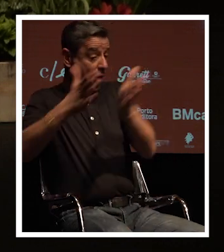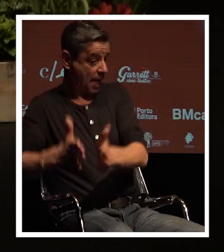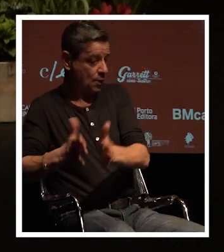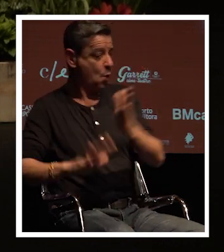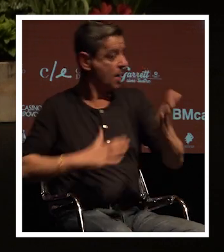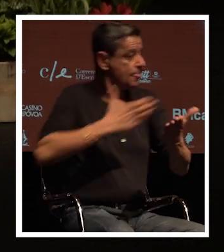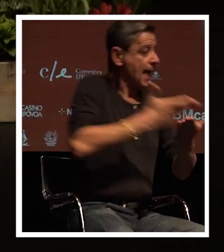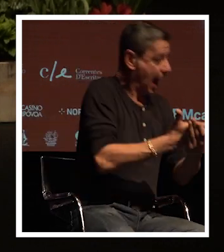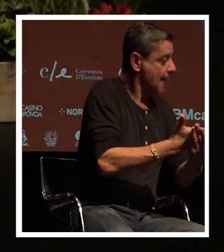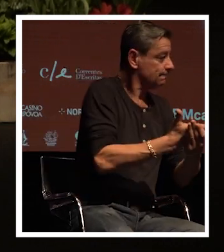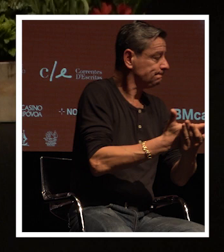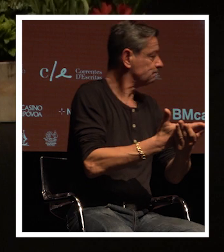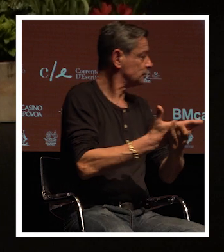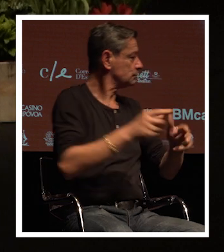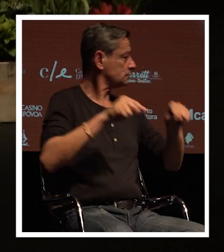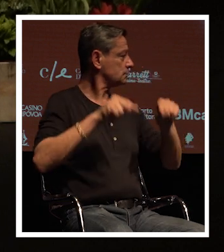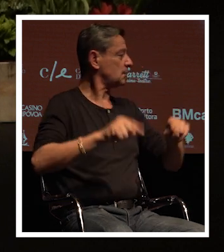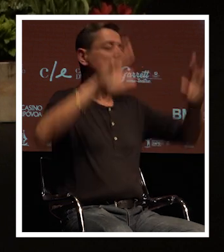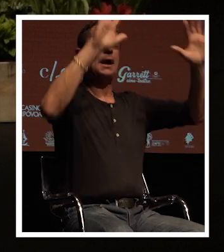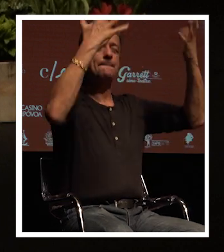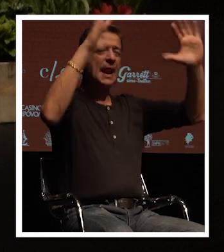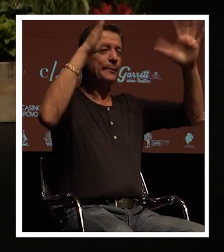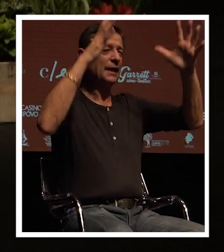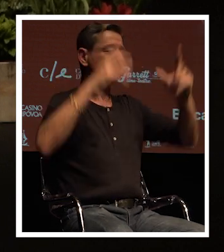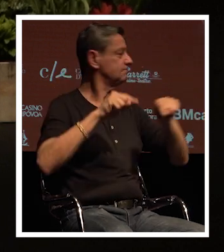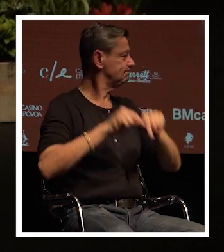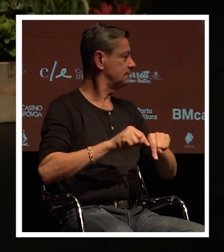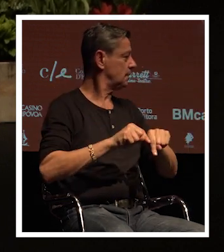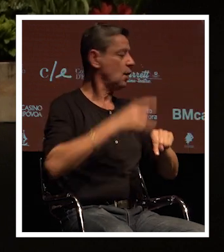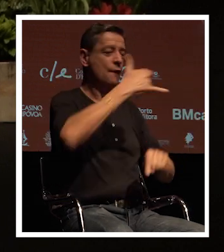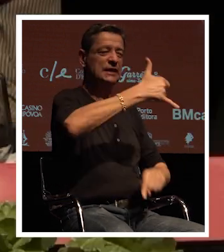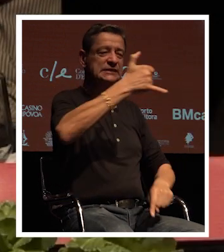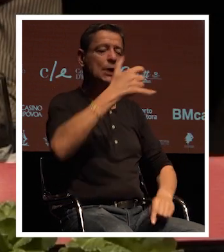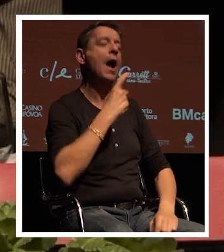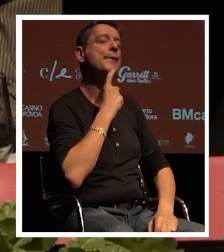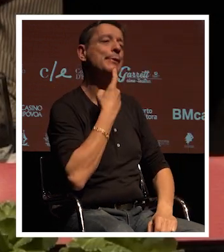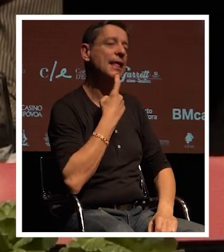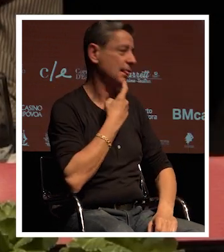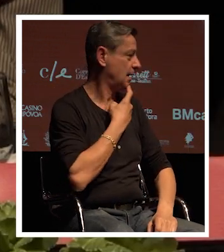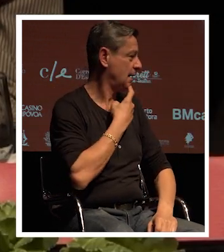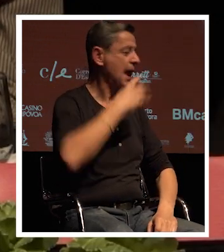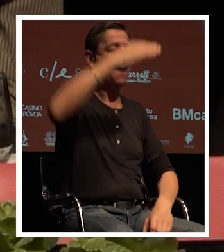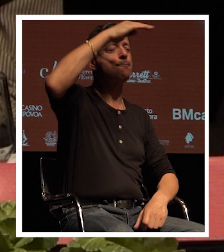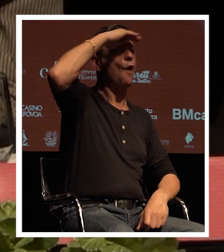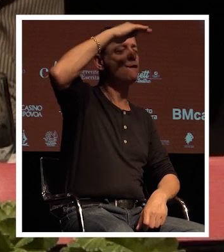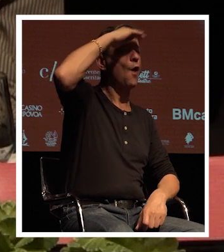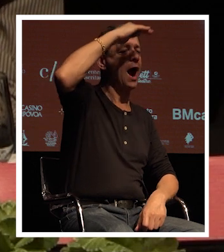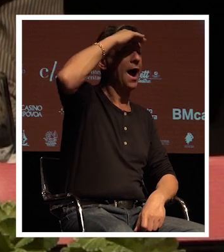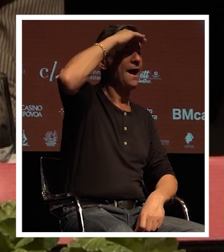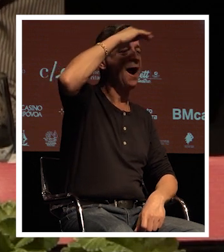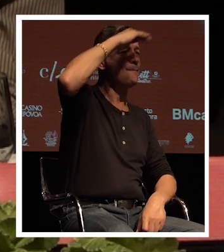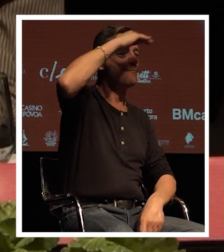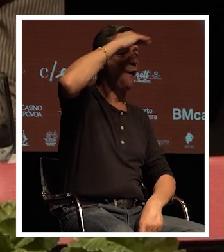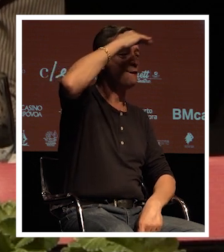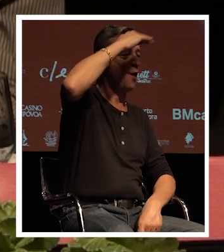dar de facto este ano Há muitos parabéns a dar até nos falta o folo não é o 25 de Abril é Póvoa não é com os seus